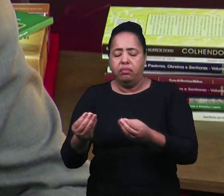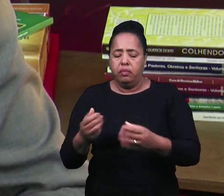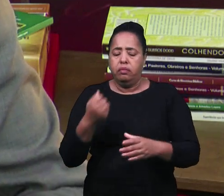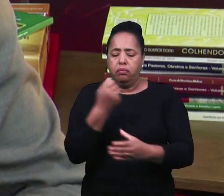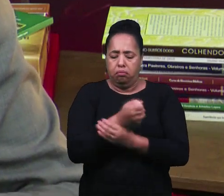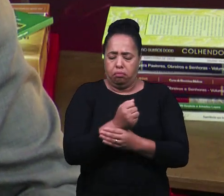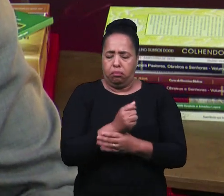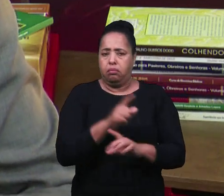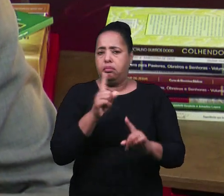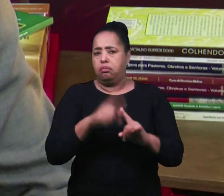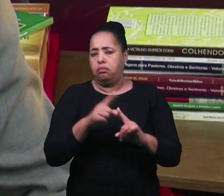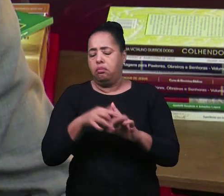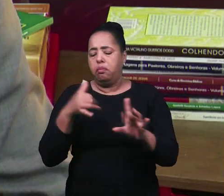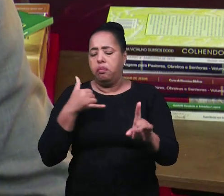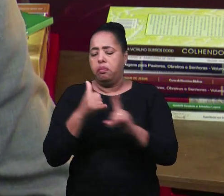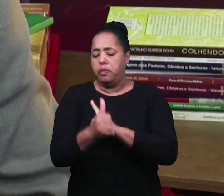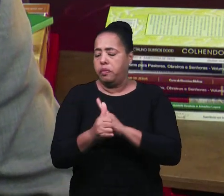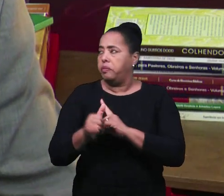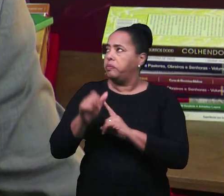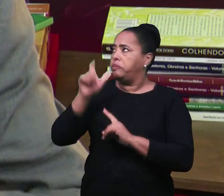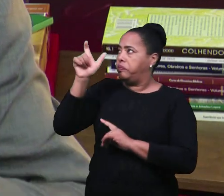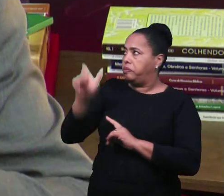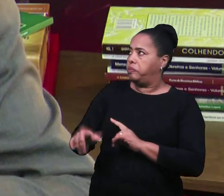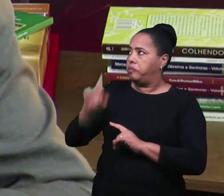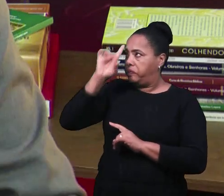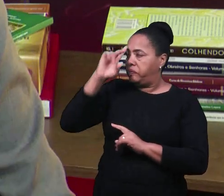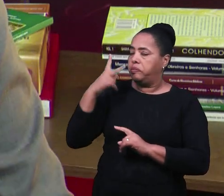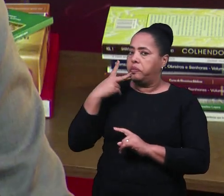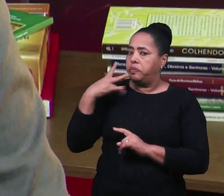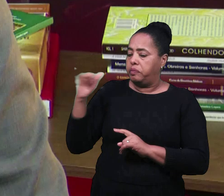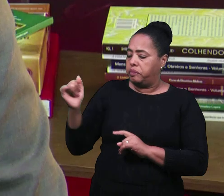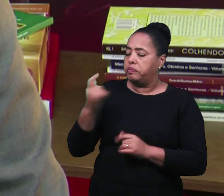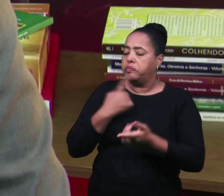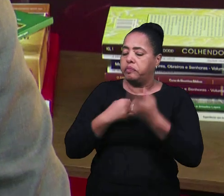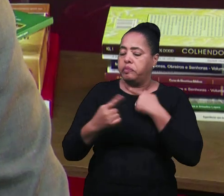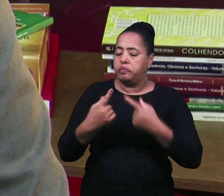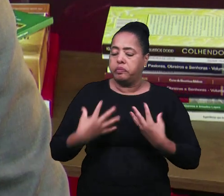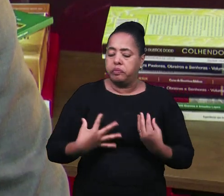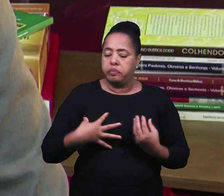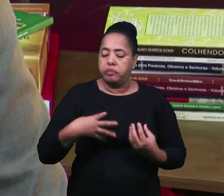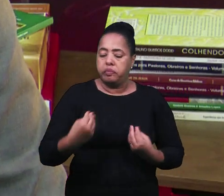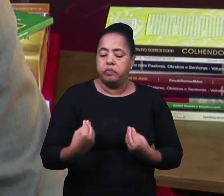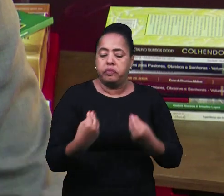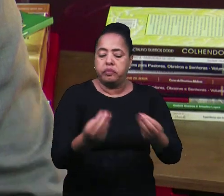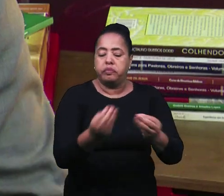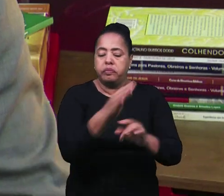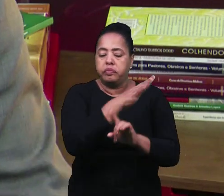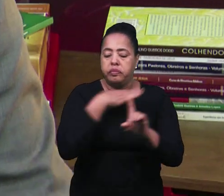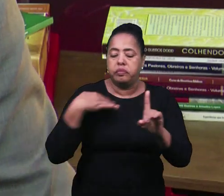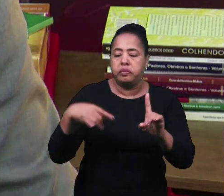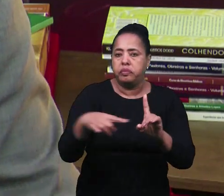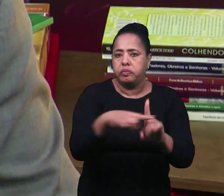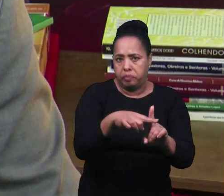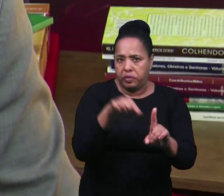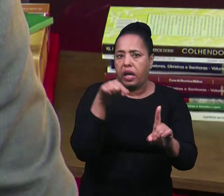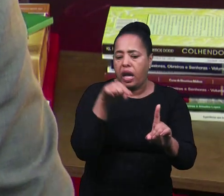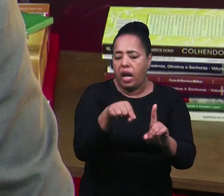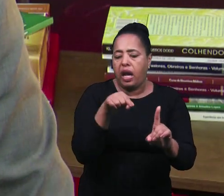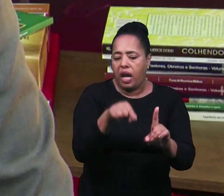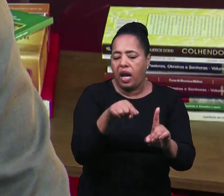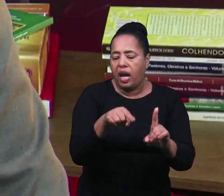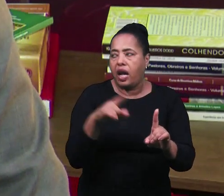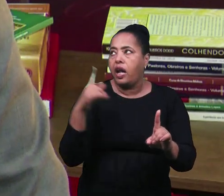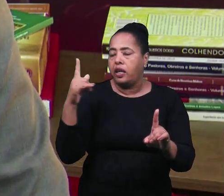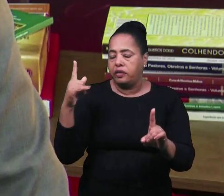né, profético da pessoa de Deus Pai. Sim, queria pai. Entregar o seu filho para morrer, né? O sacrifício ali.